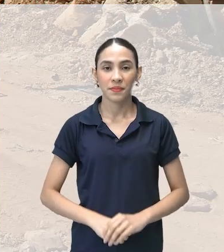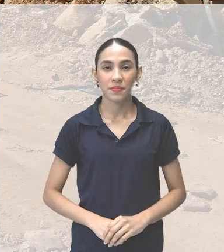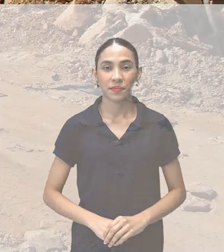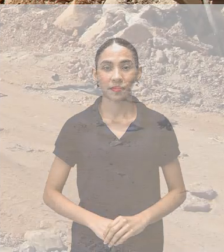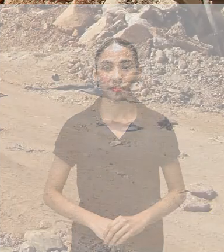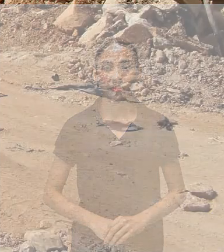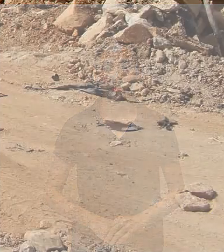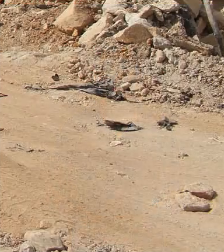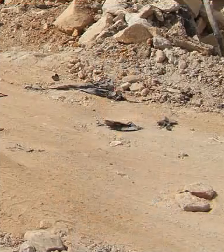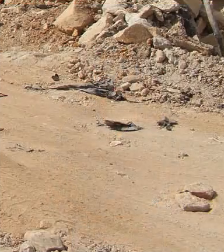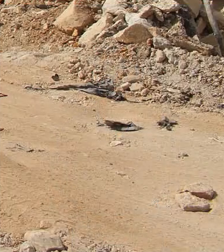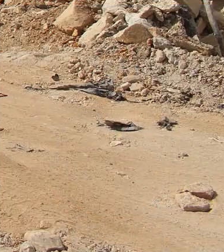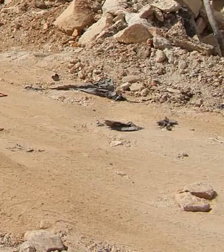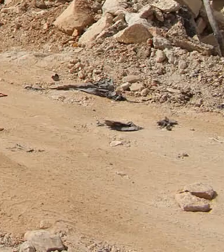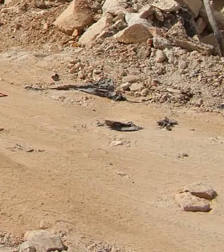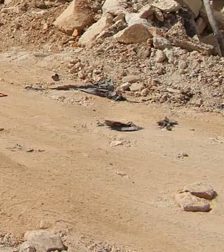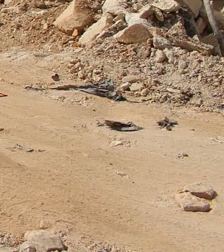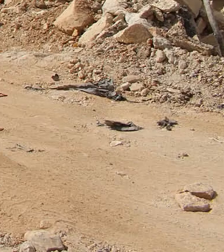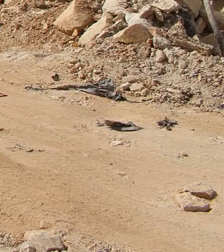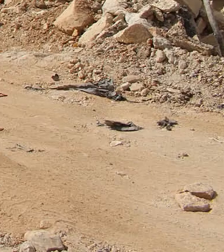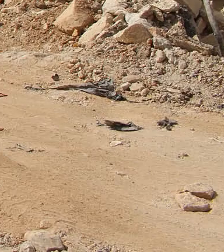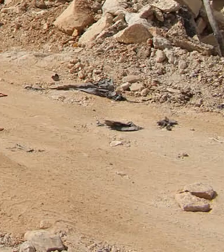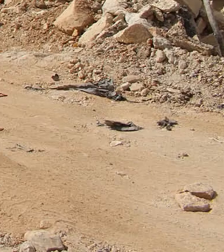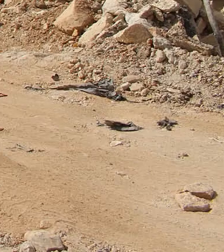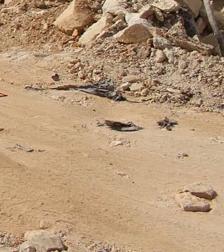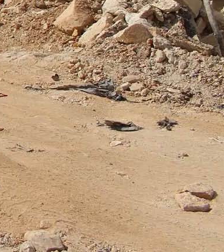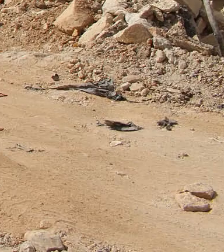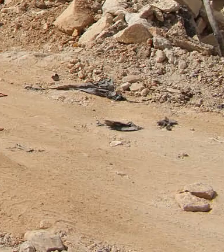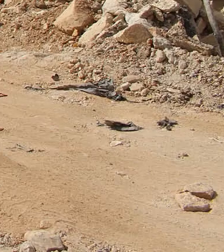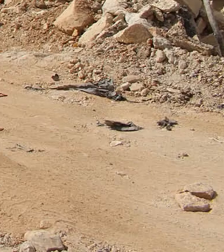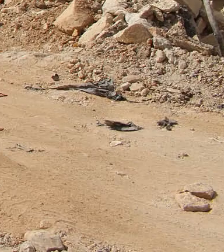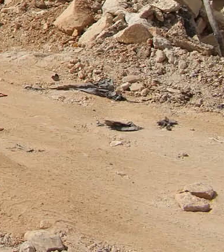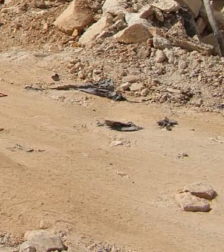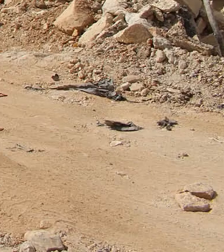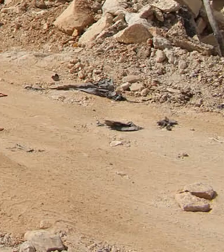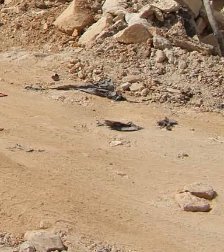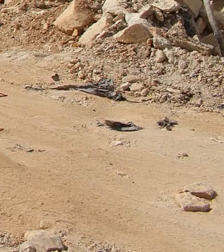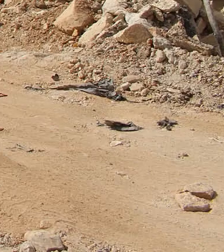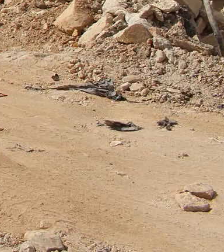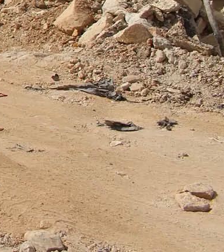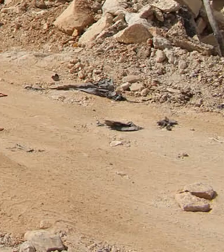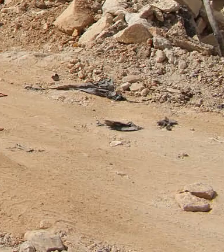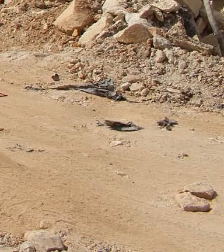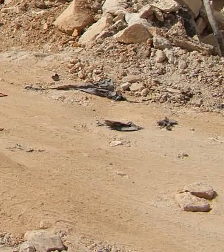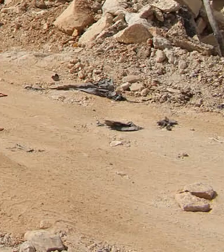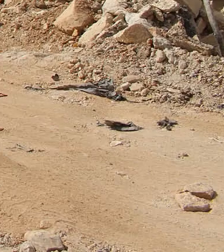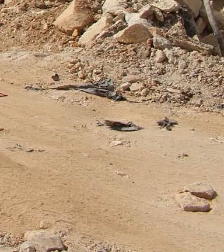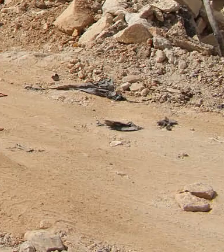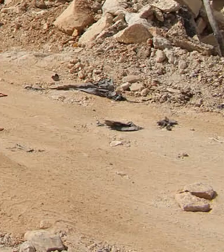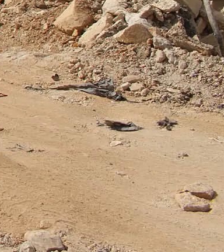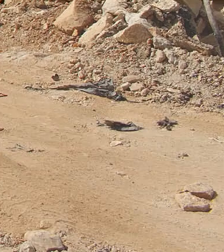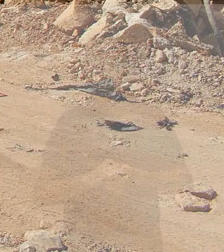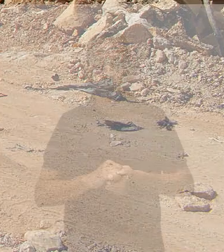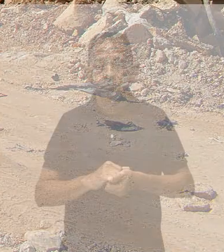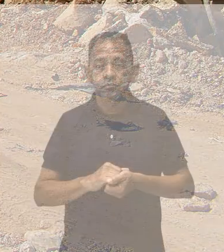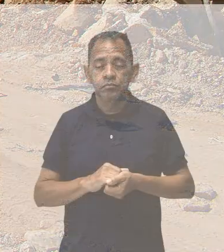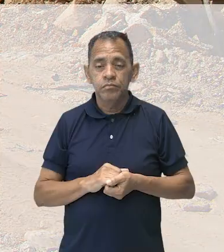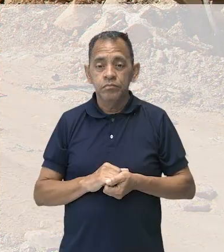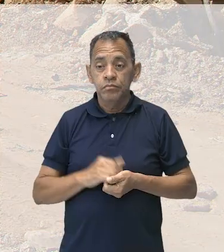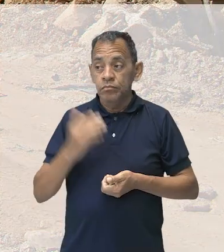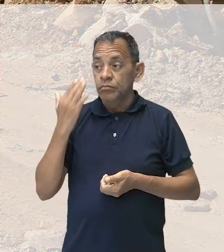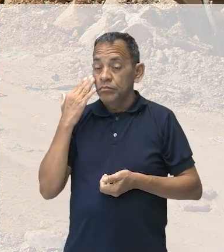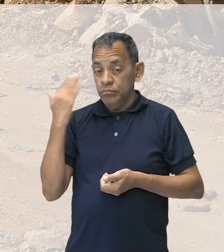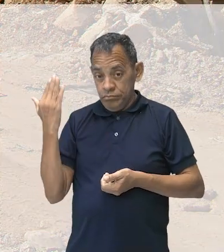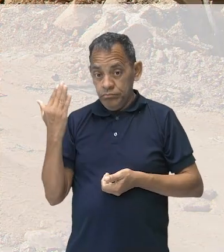Então, aí a gente observa, infelizmente, né, essas características aí do povo curdo. Agora,